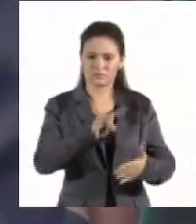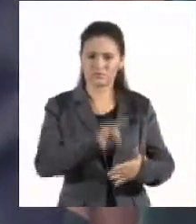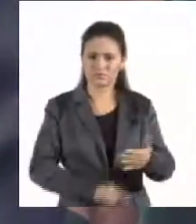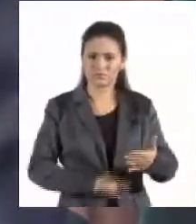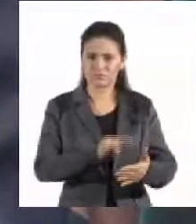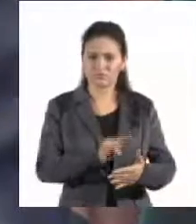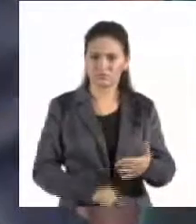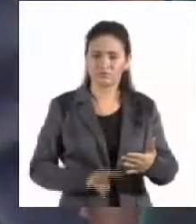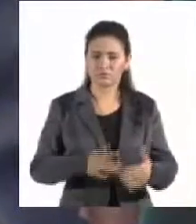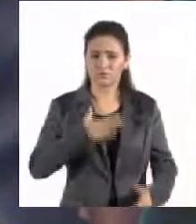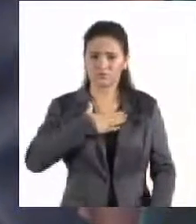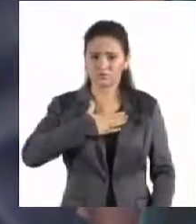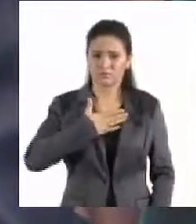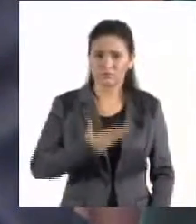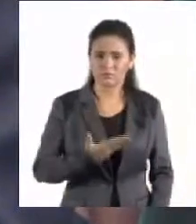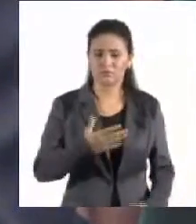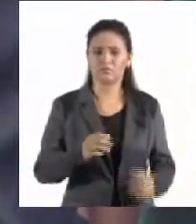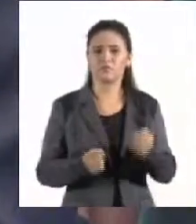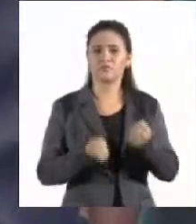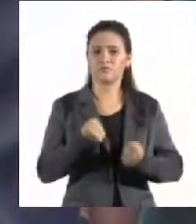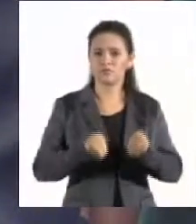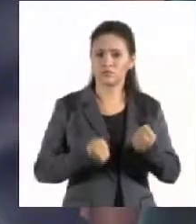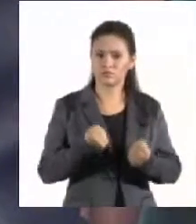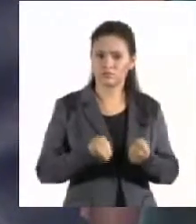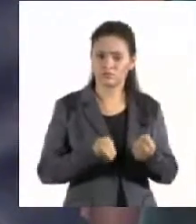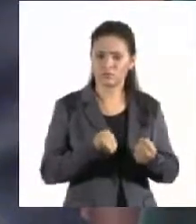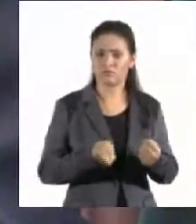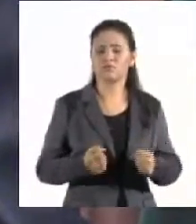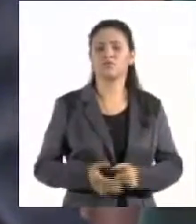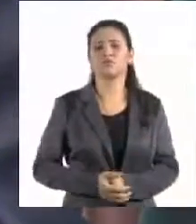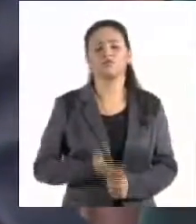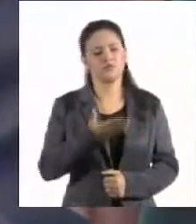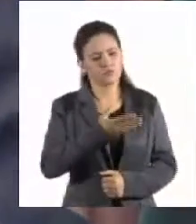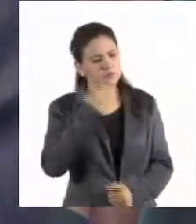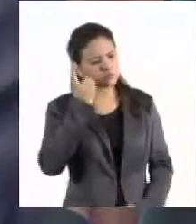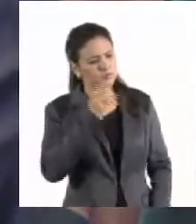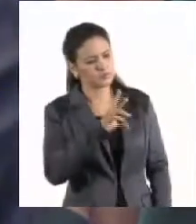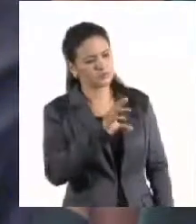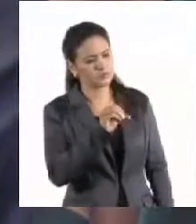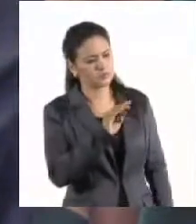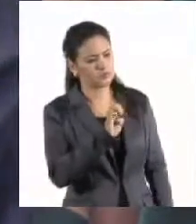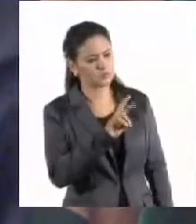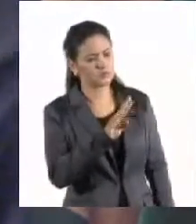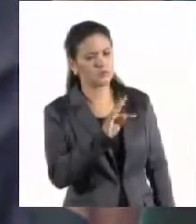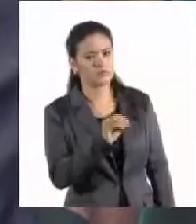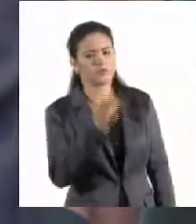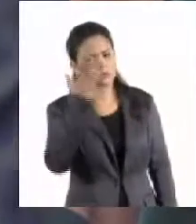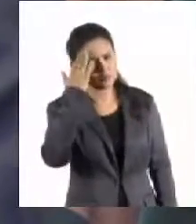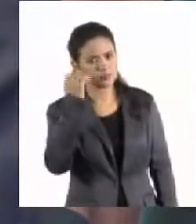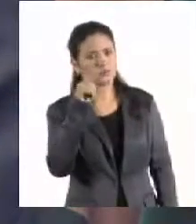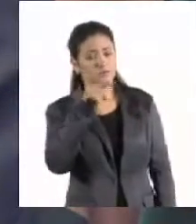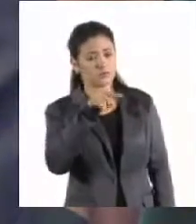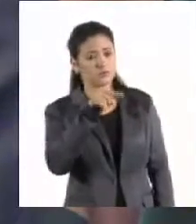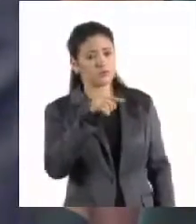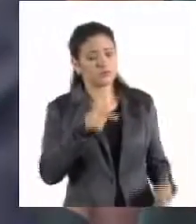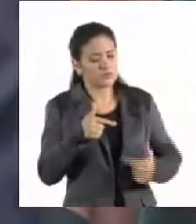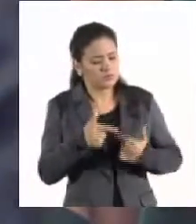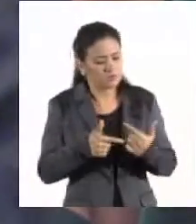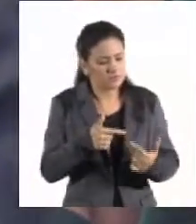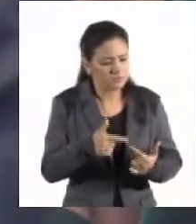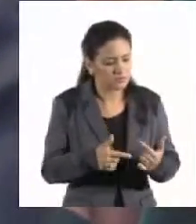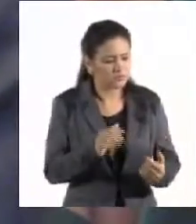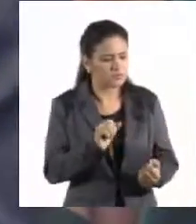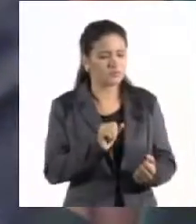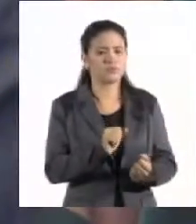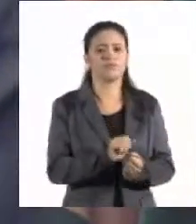de trabalho, deputado Roberto Costa, que sei também da sua militância quanto à juventude. Ou seja, neste primeiro ano, 3